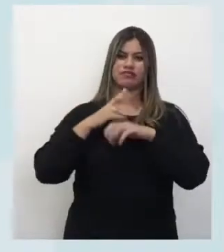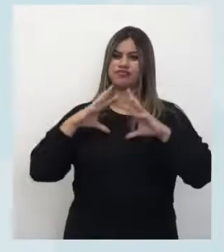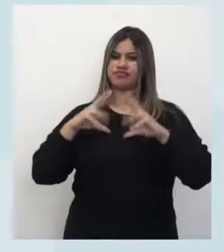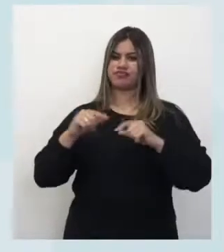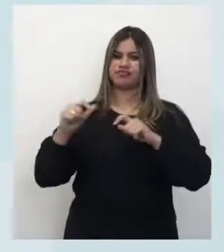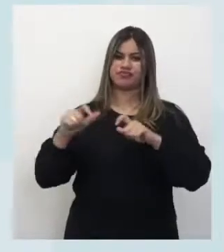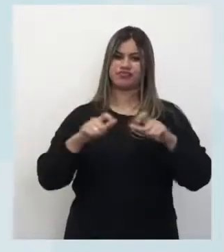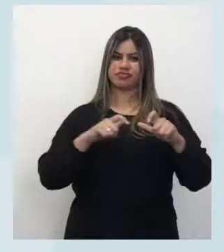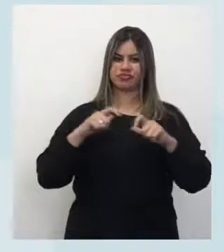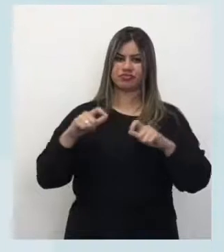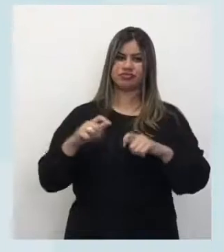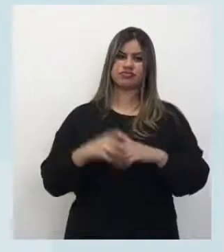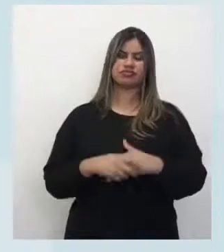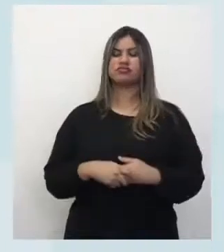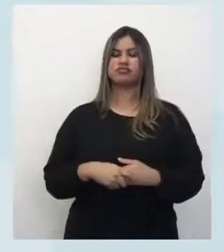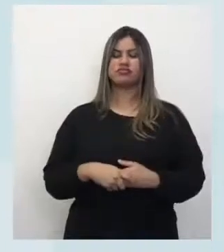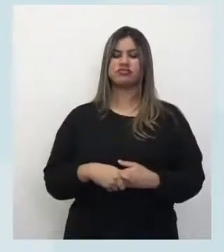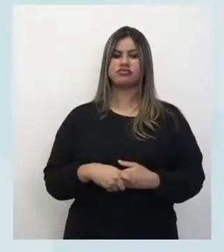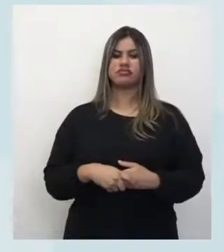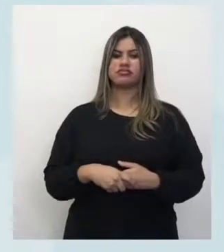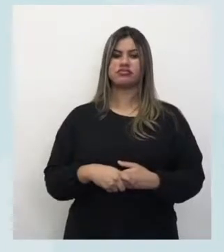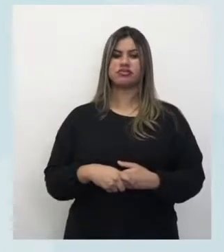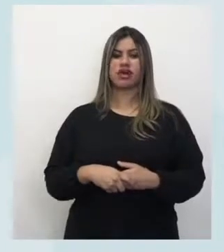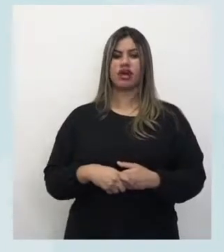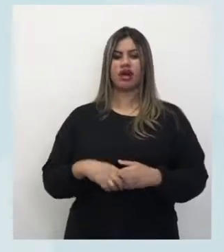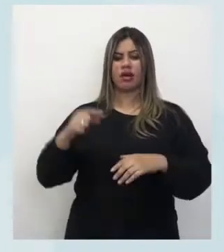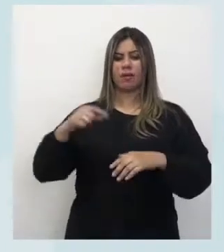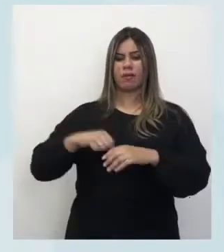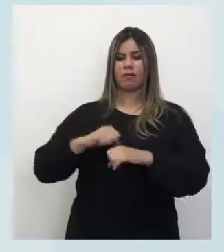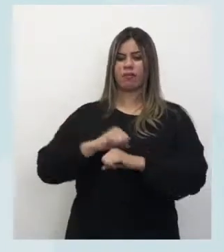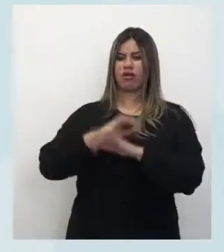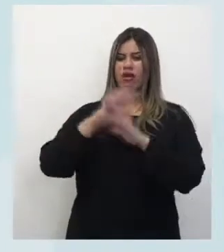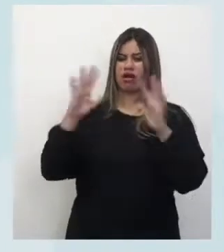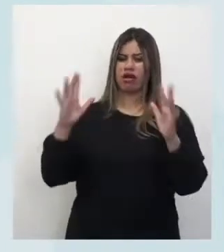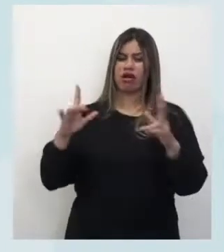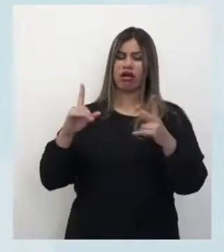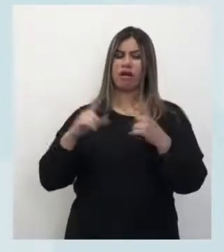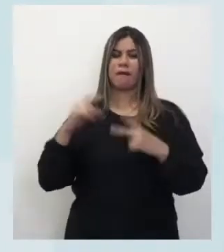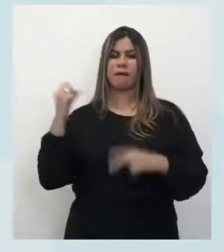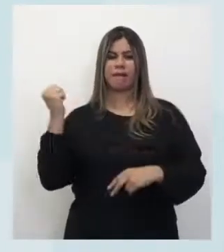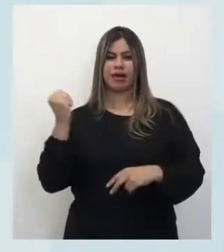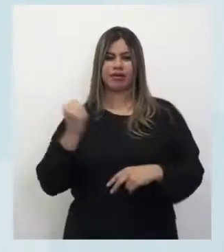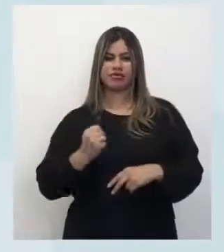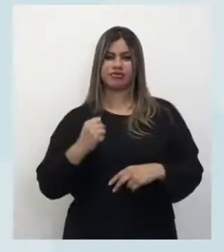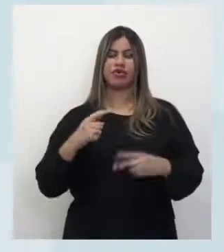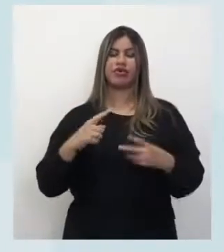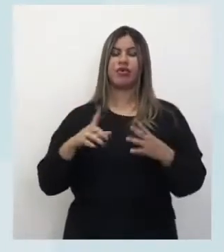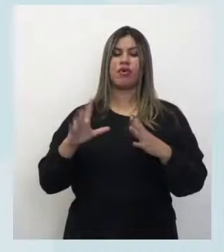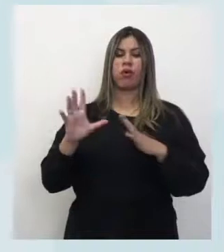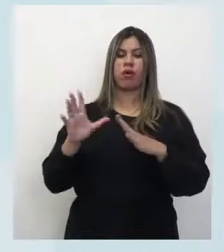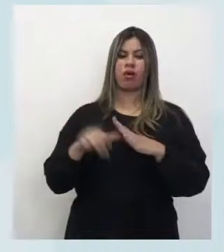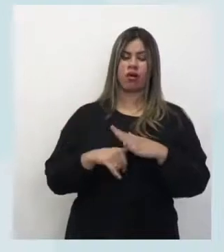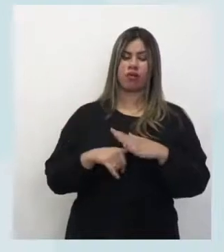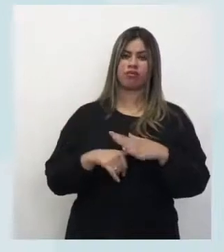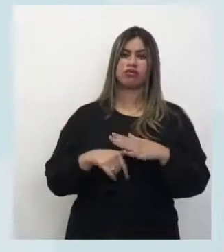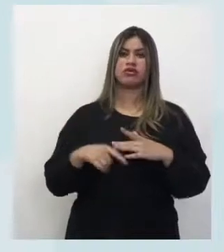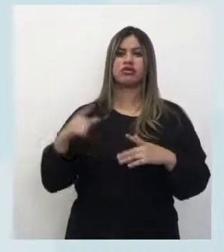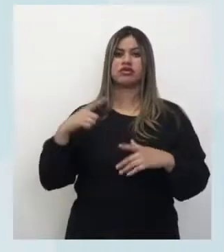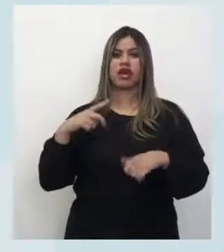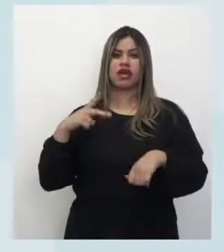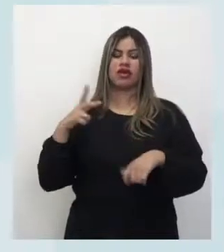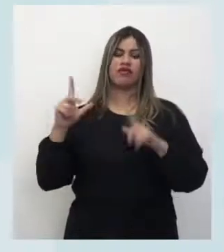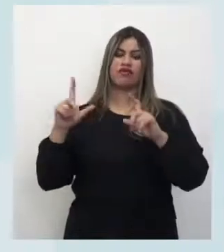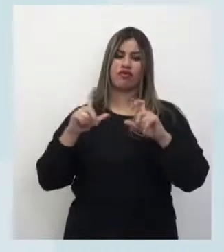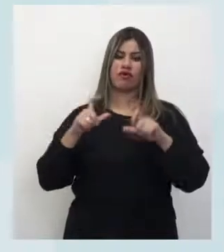isso. Gente, explodiu alguma coisa, mataram não sei quem, houve um assalto, em segundos nós temos